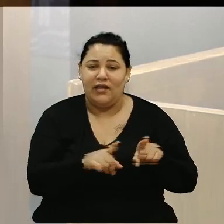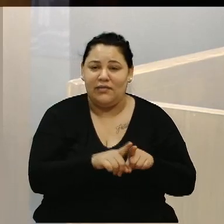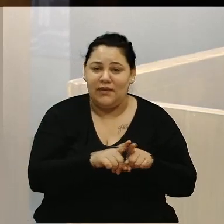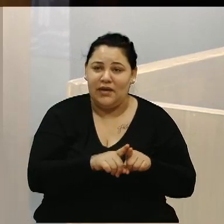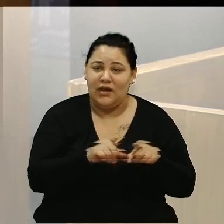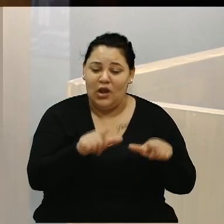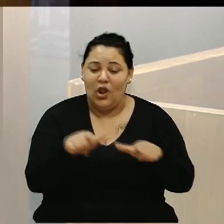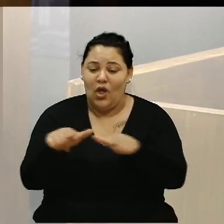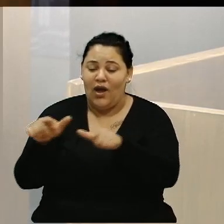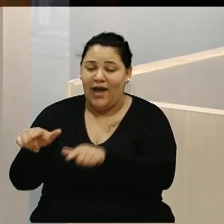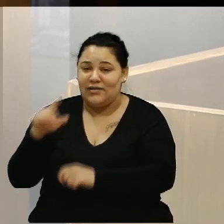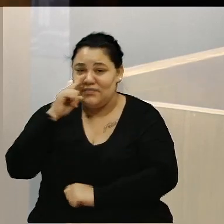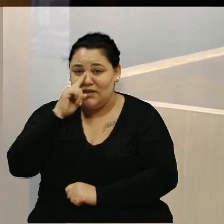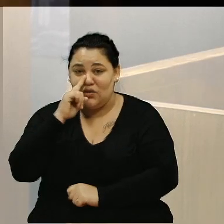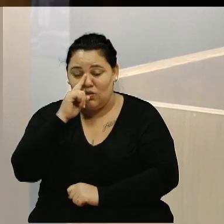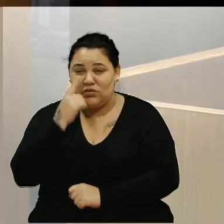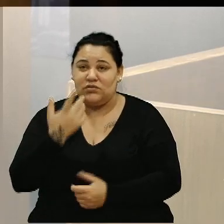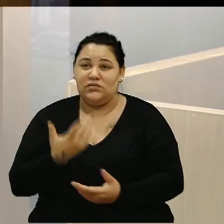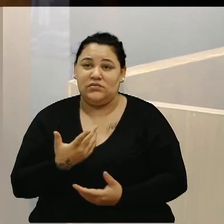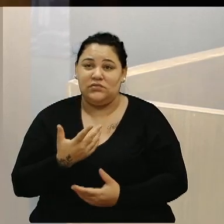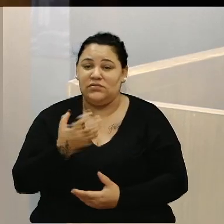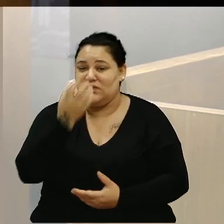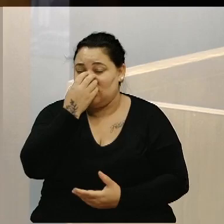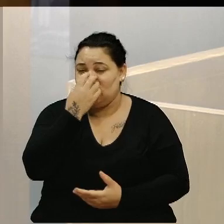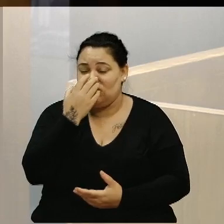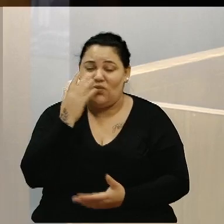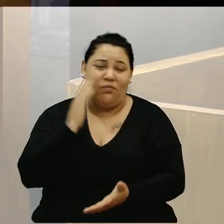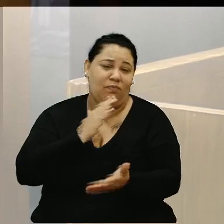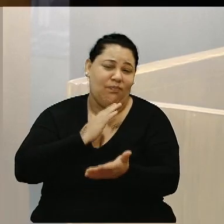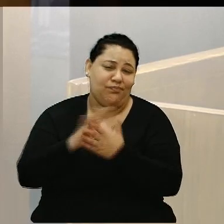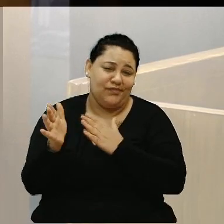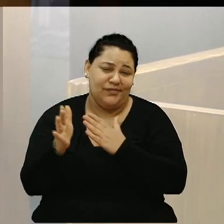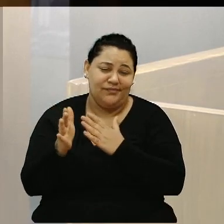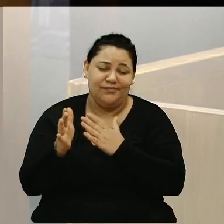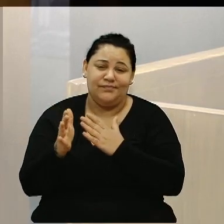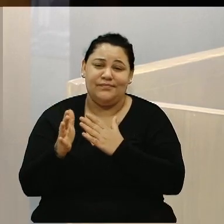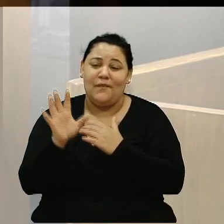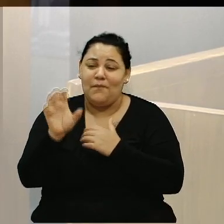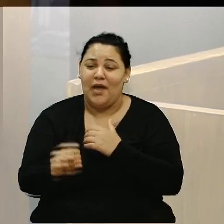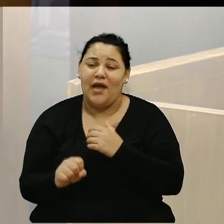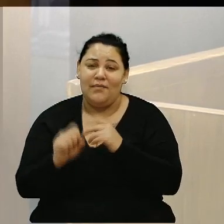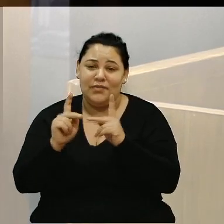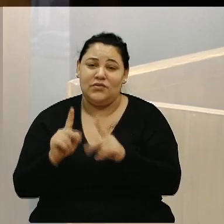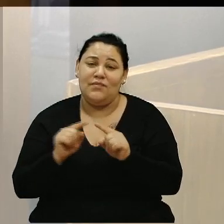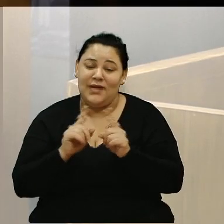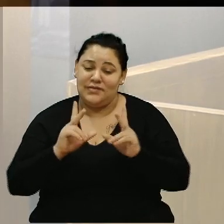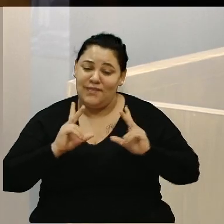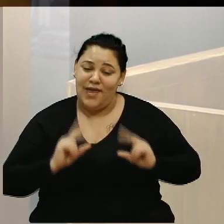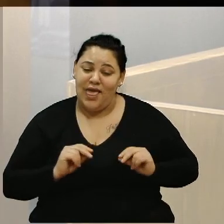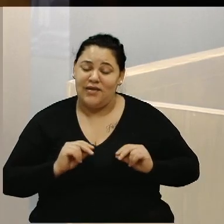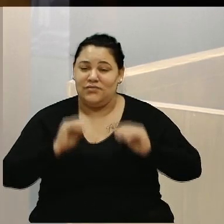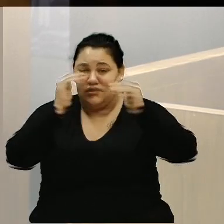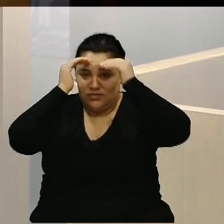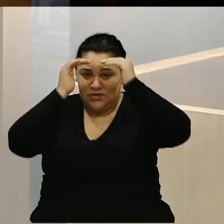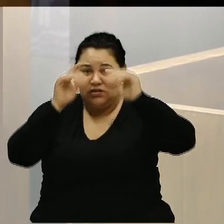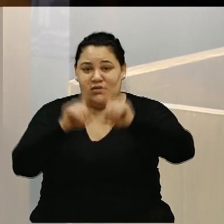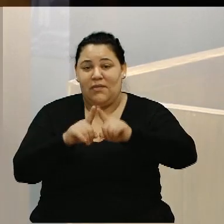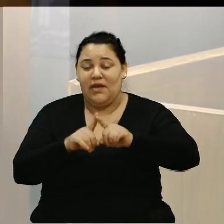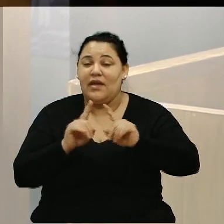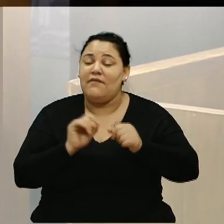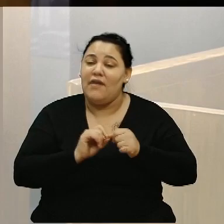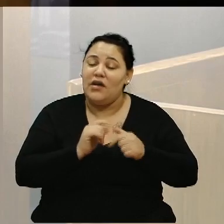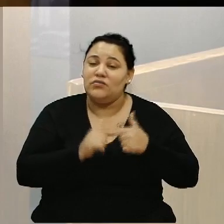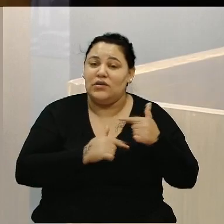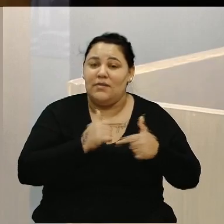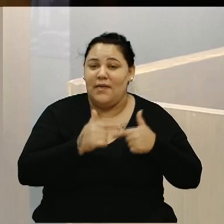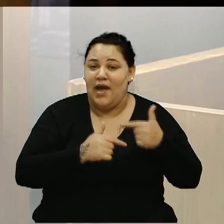locais perigosos, os cachorros saem correndo atrás dessas pessoas, mas são pessoas que merecem o nosso respeito e fazem um trabalho que é